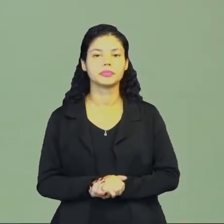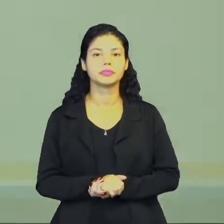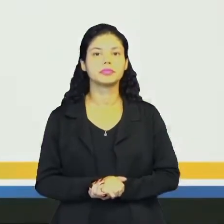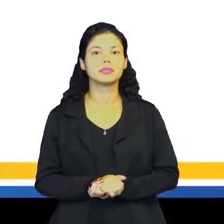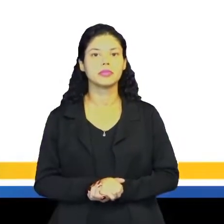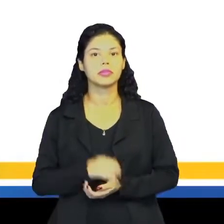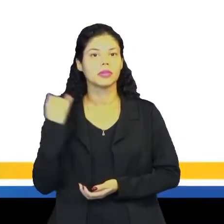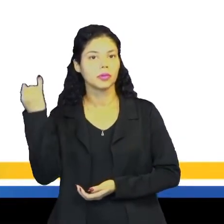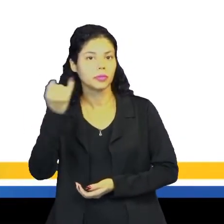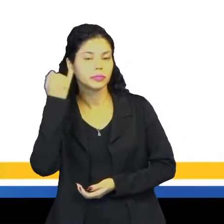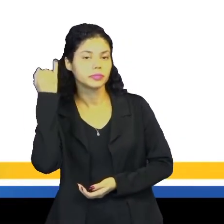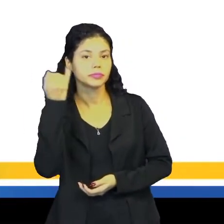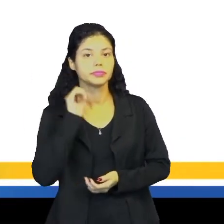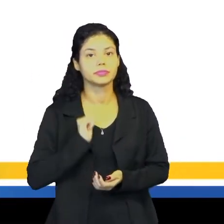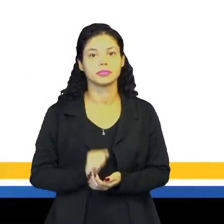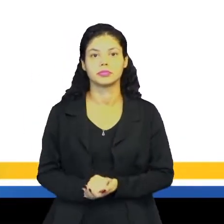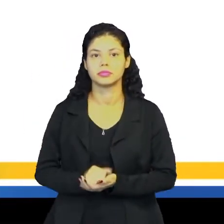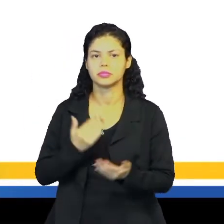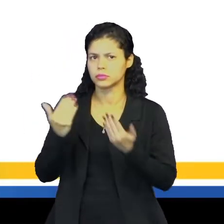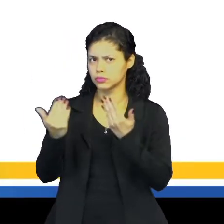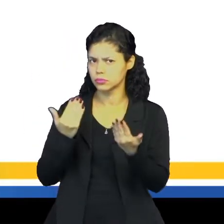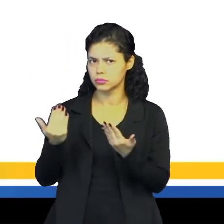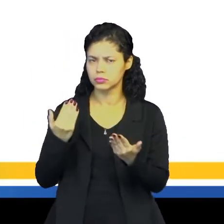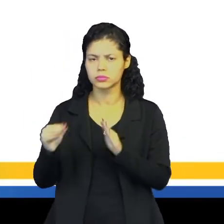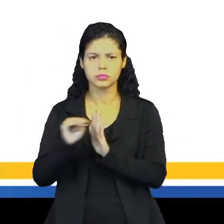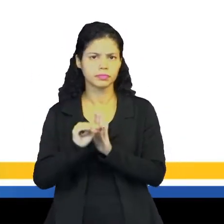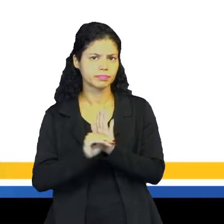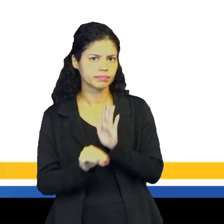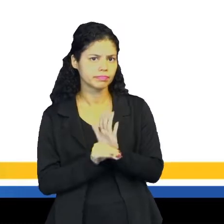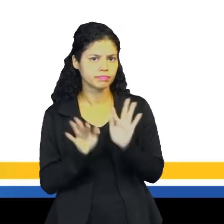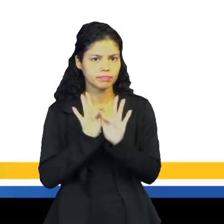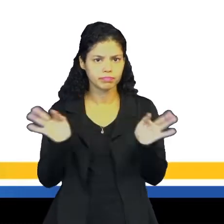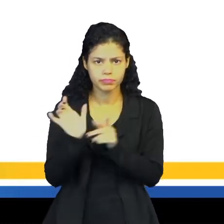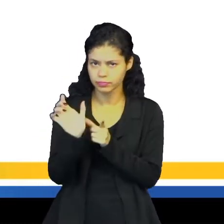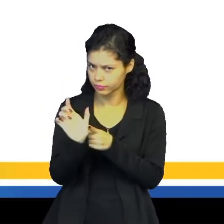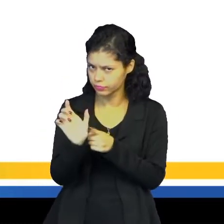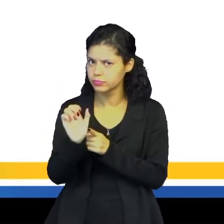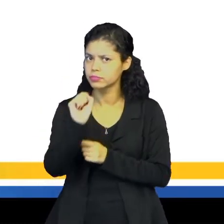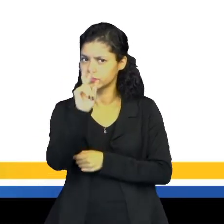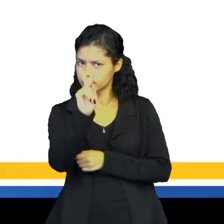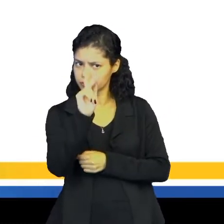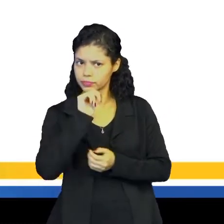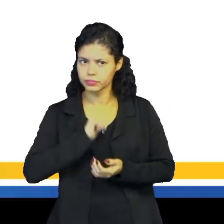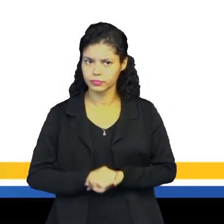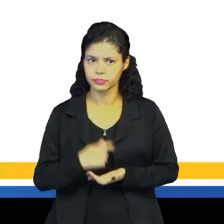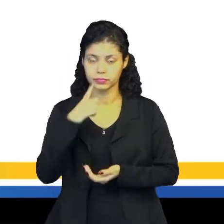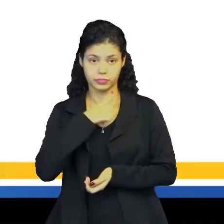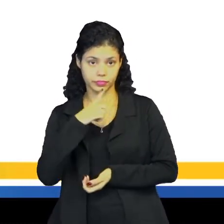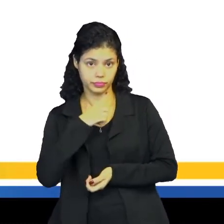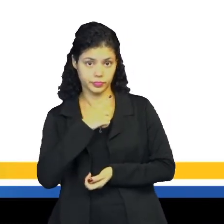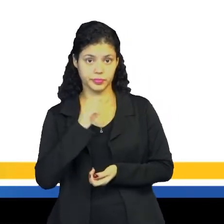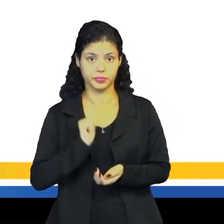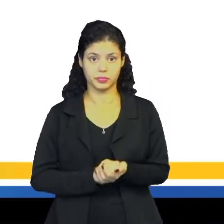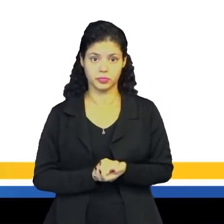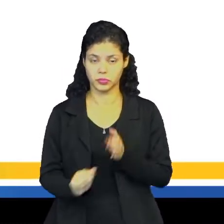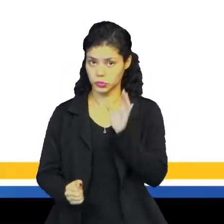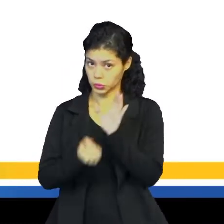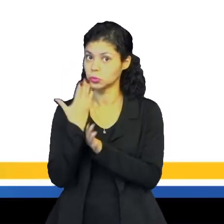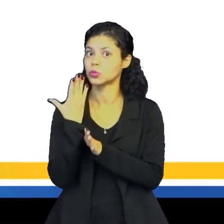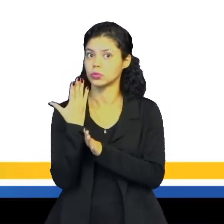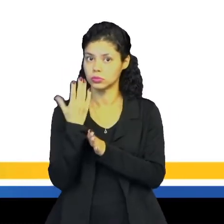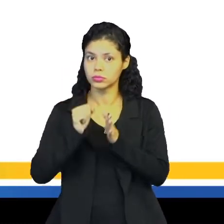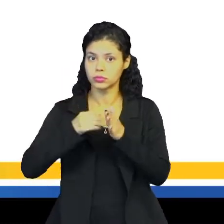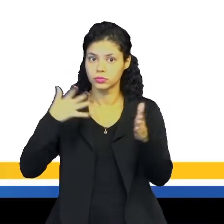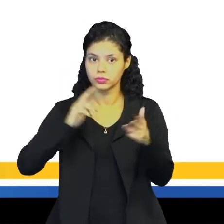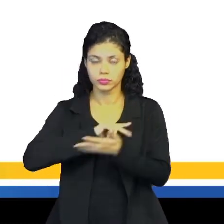A função das preposições é relacionar as palavras em uma frase, ok? Elas existem, né? Muitas preposições